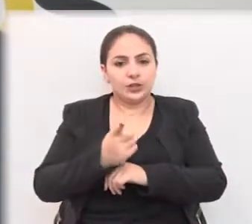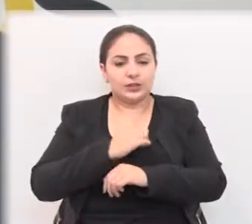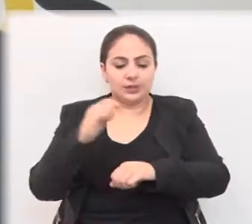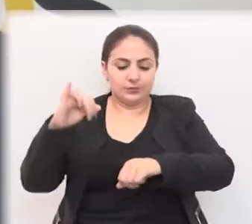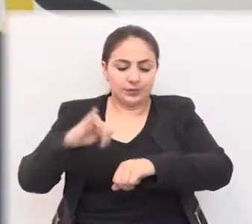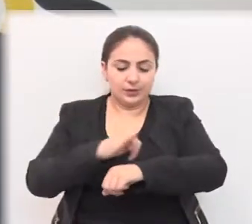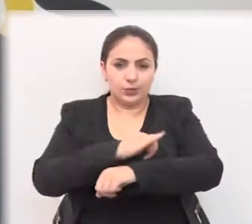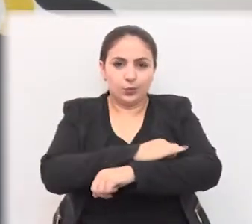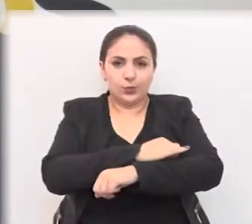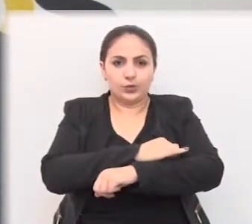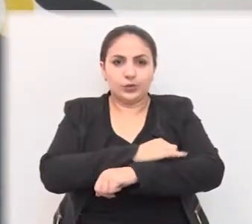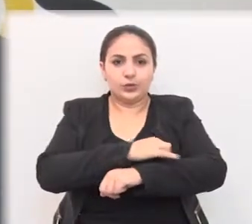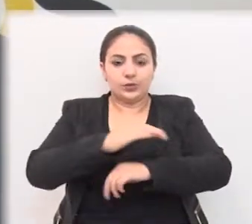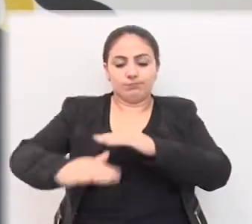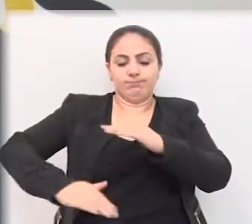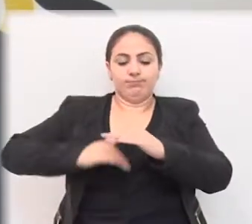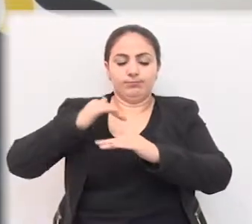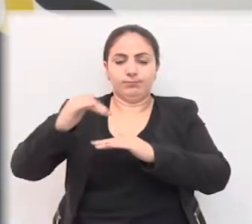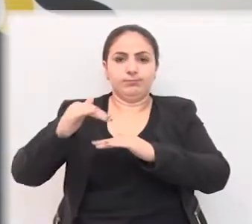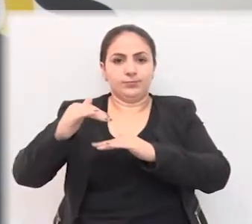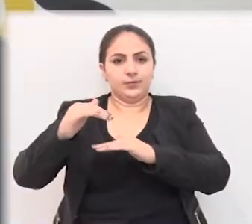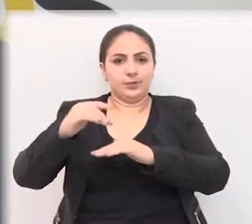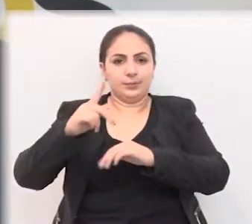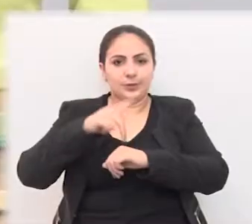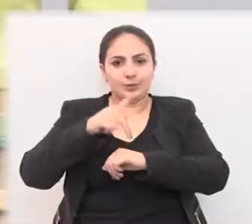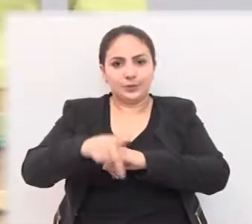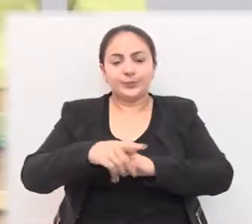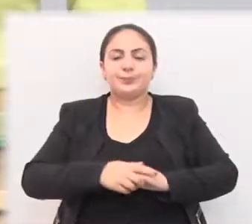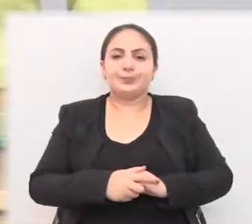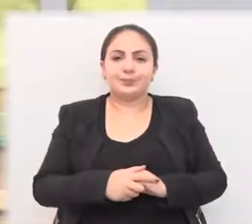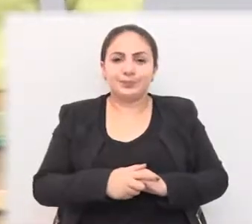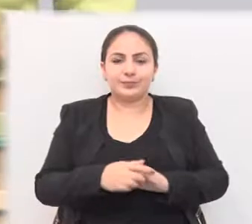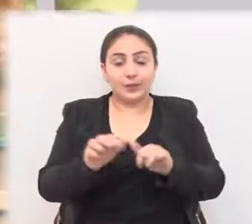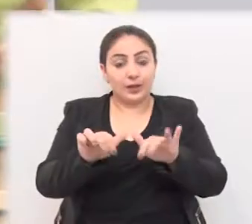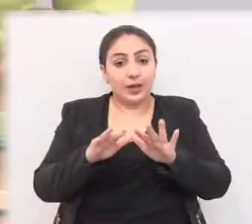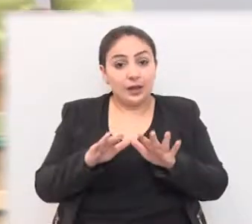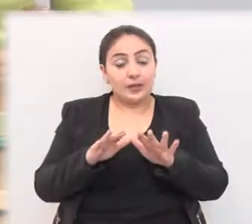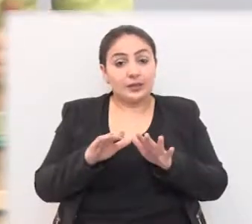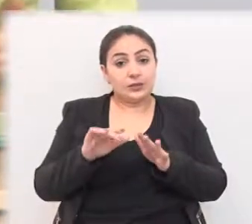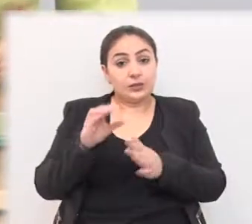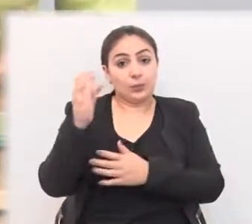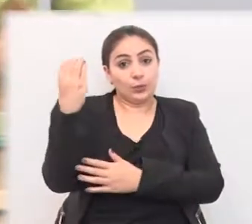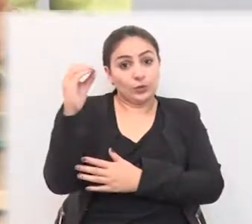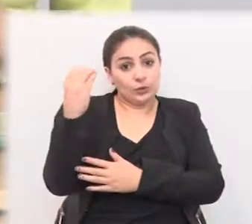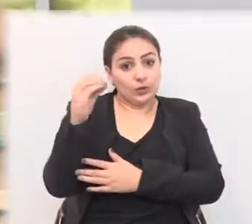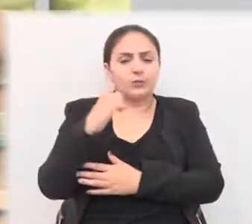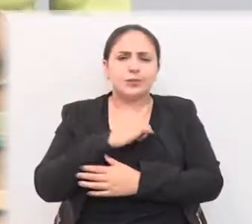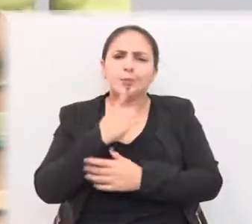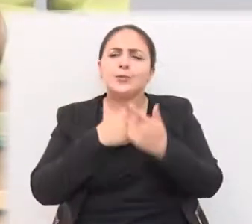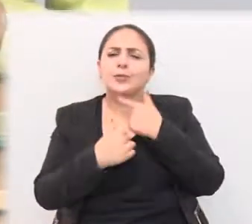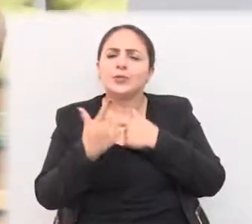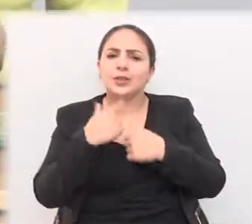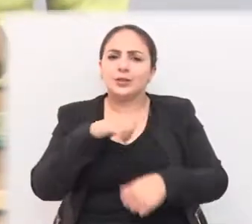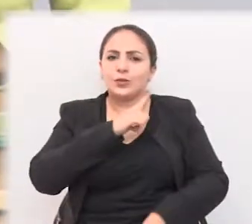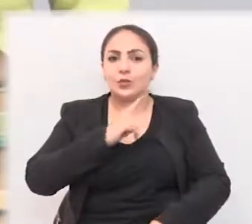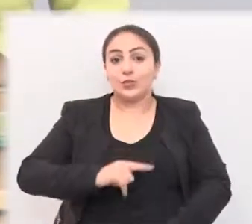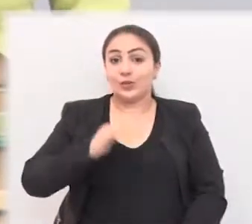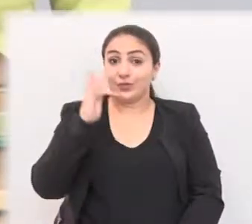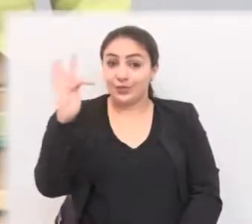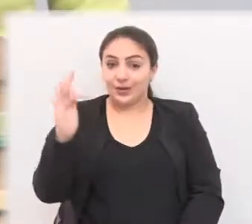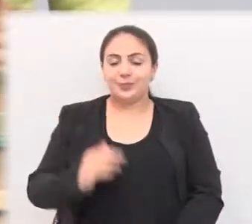um aeroporto à altura da grandeza de Passo Fundo. A cerimônia na capital gaúcha também era um desejo do